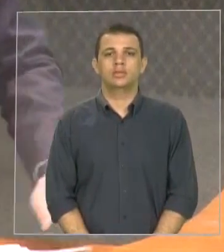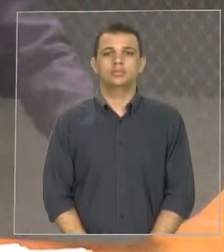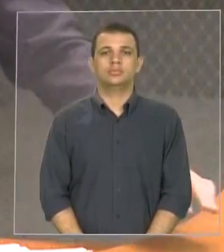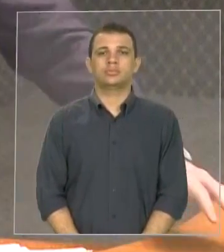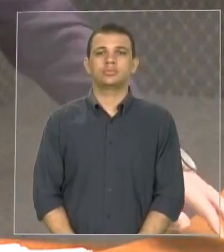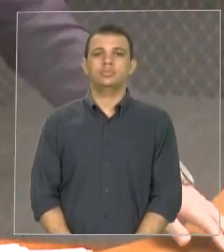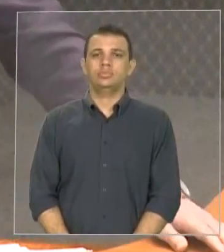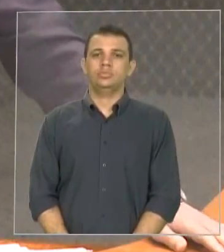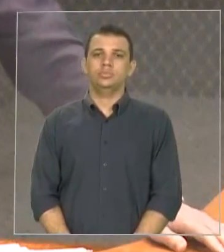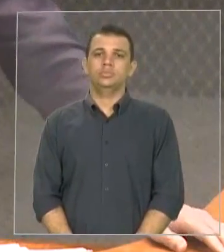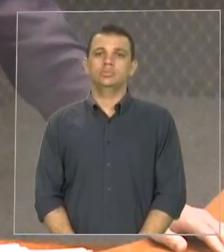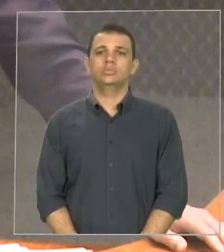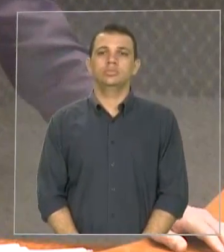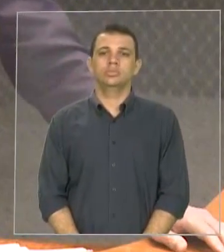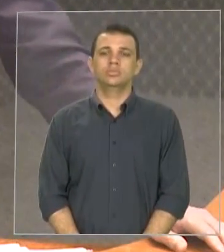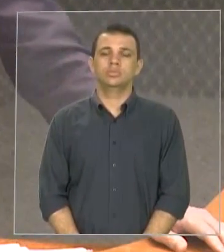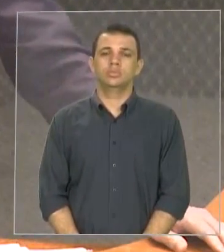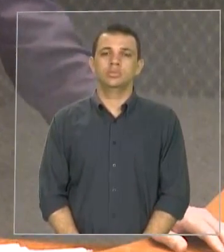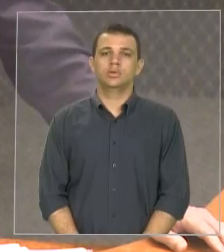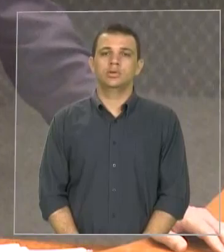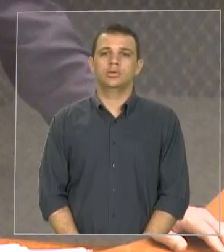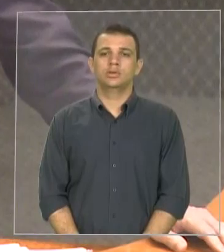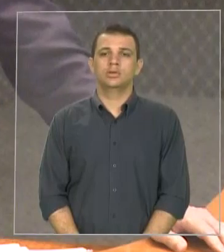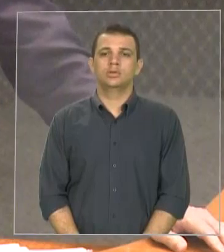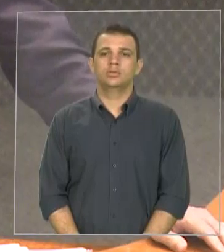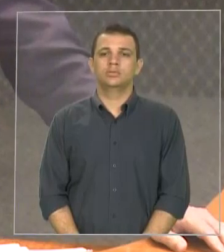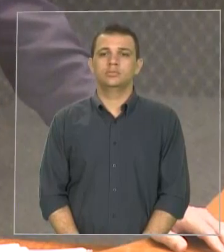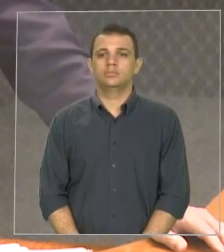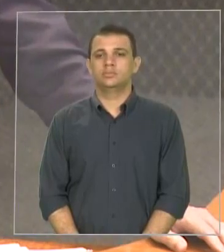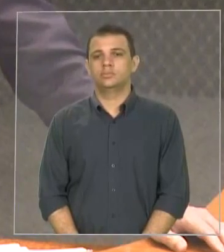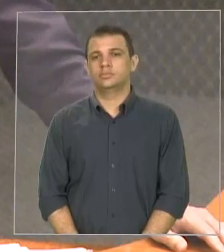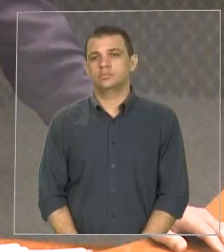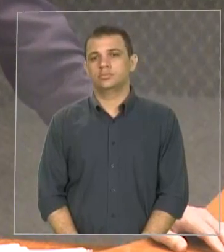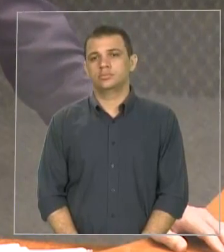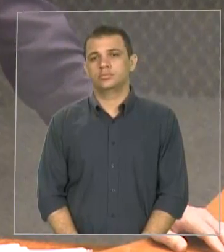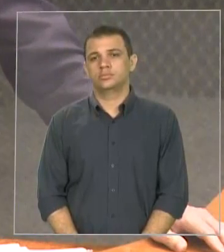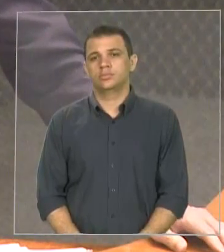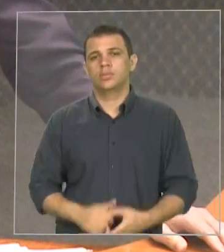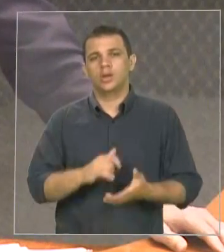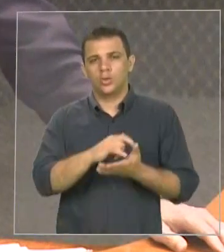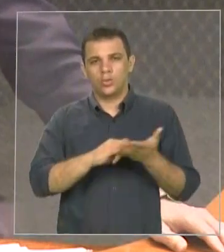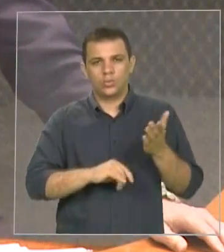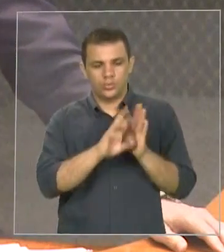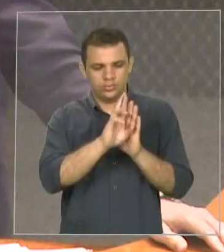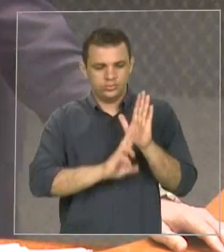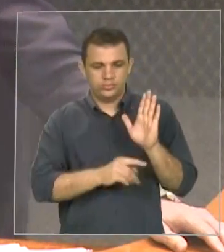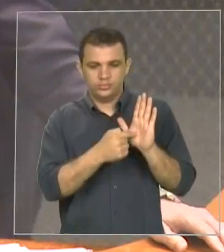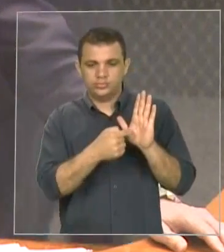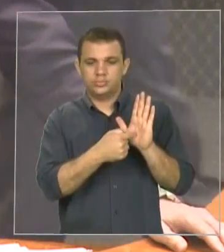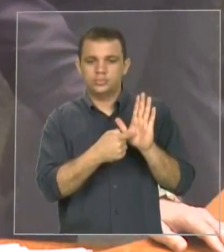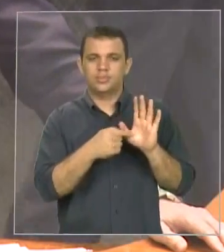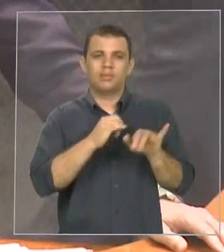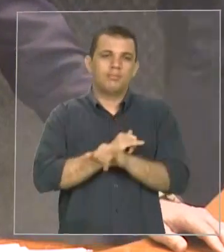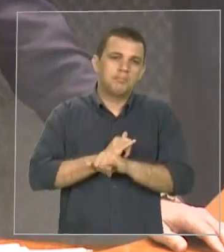Senhor presidente, esse documento, ele não foi amplamente divulgado. Esse